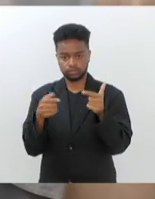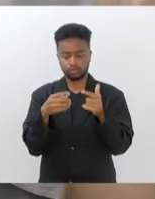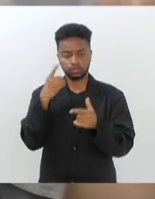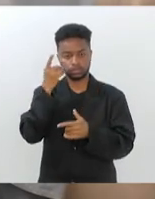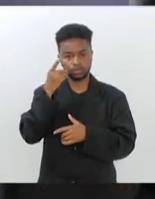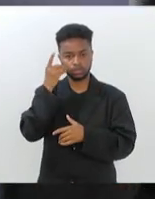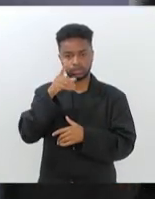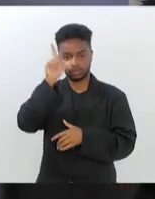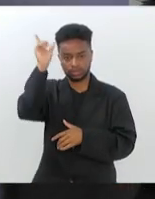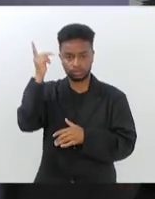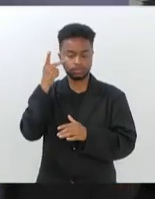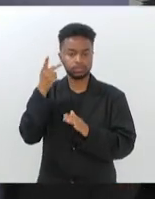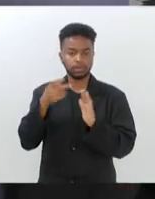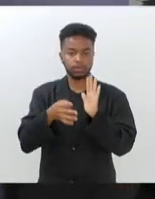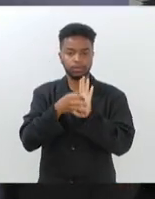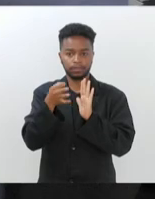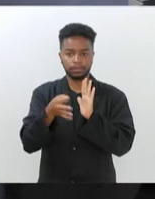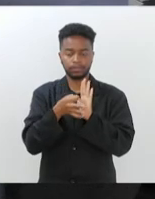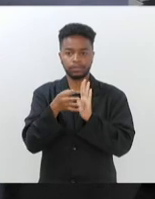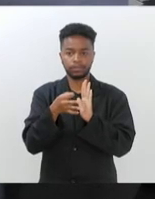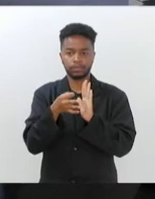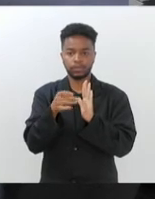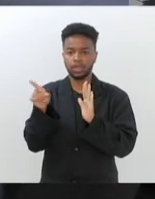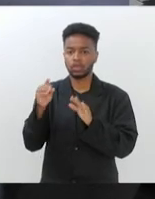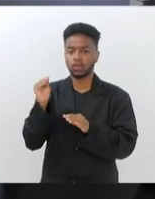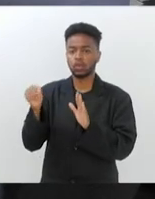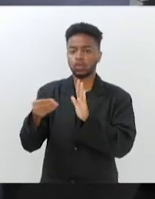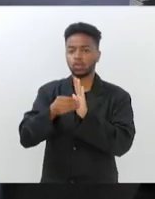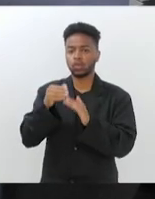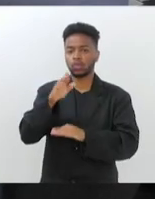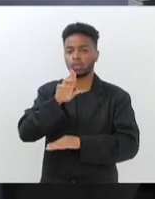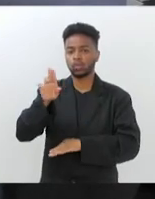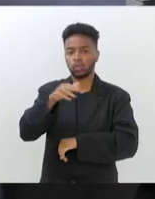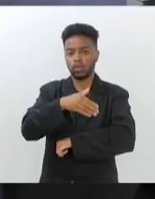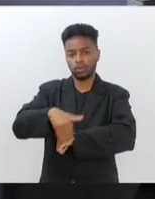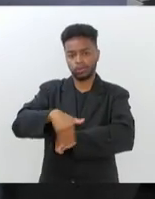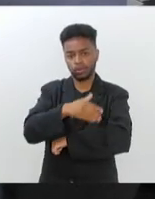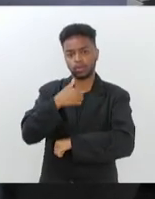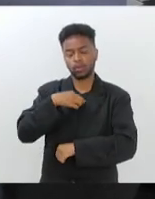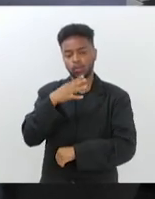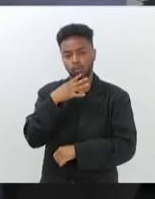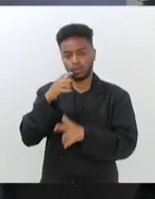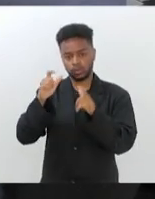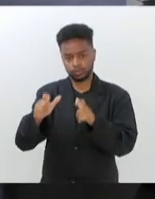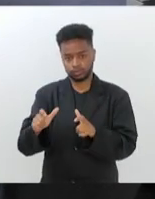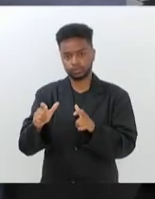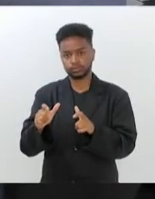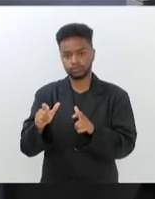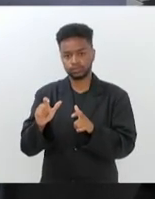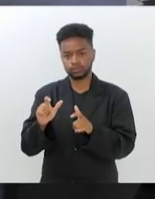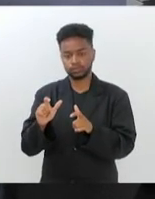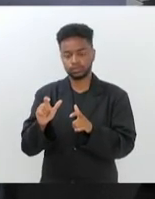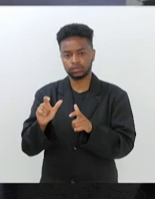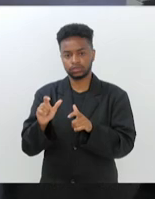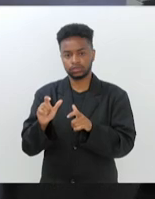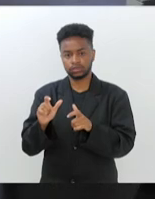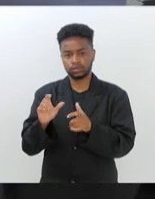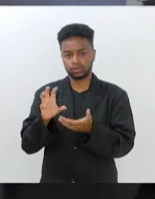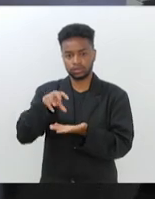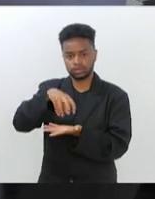juridicidade senhor presidente como ele botou endereço e eu conheço a sede do